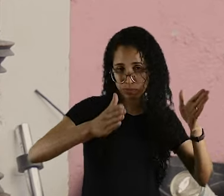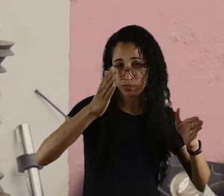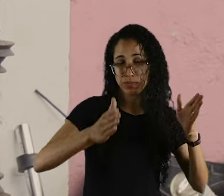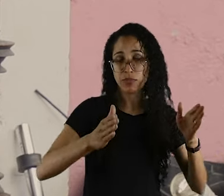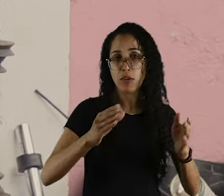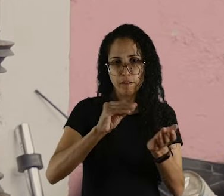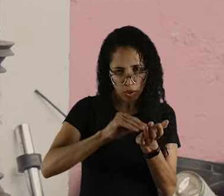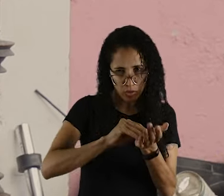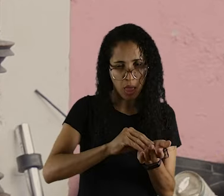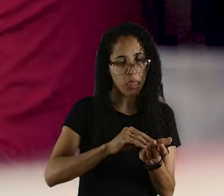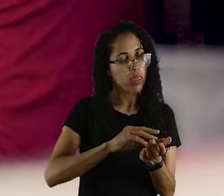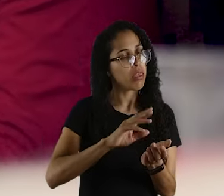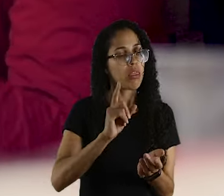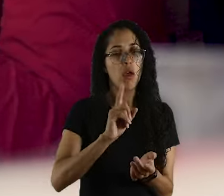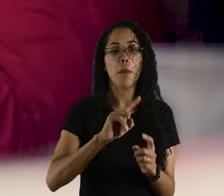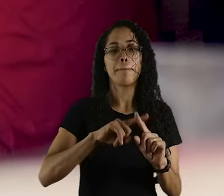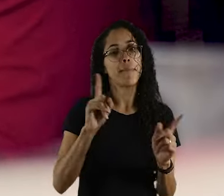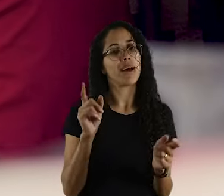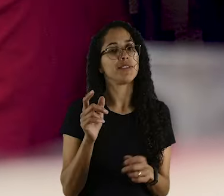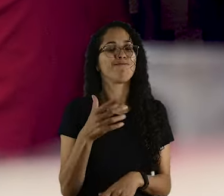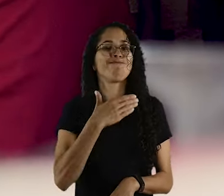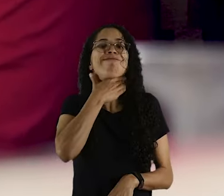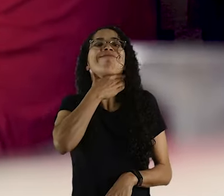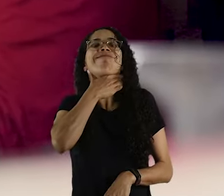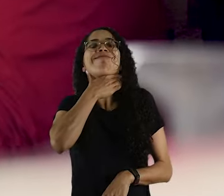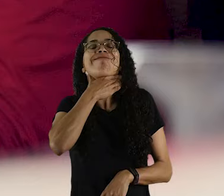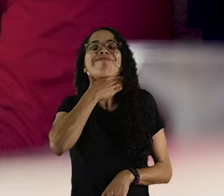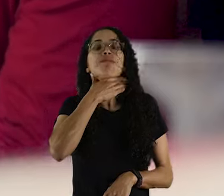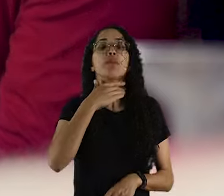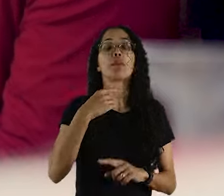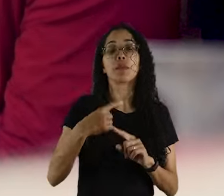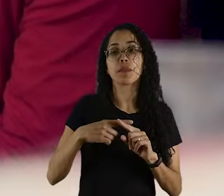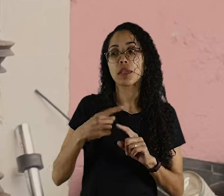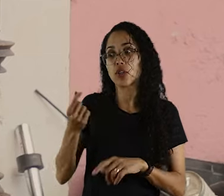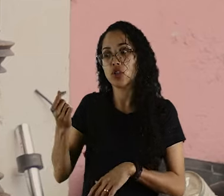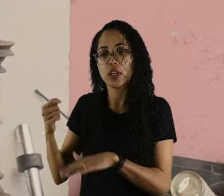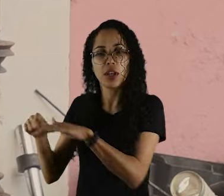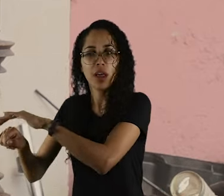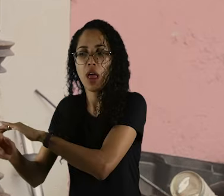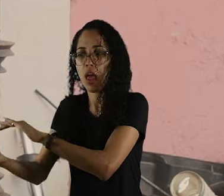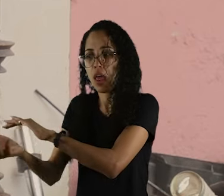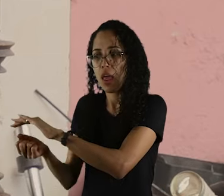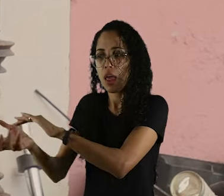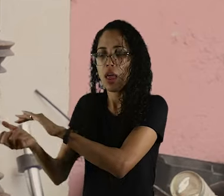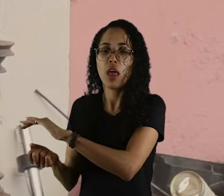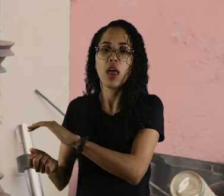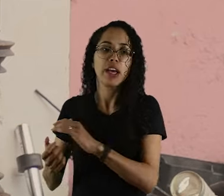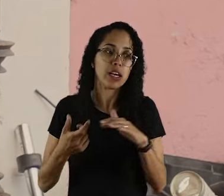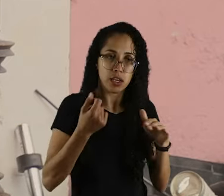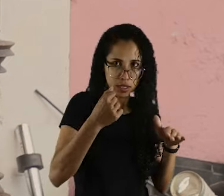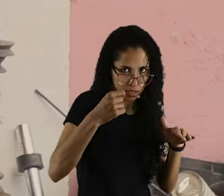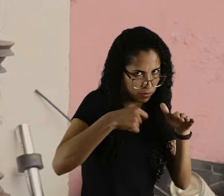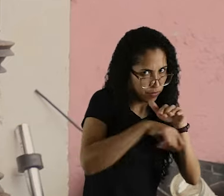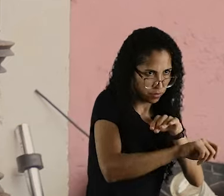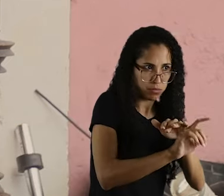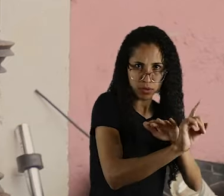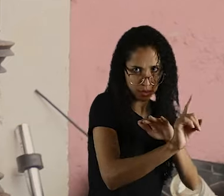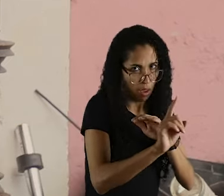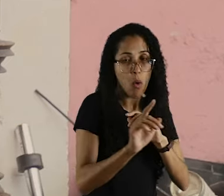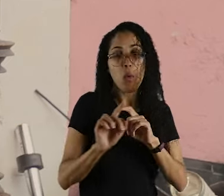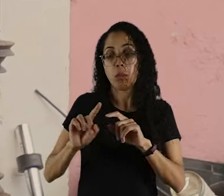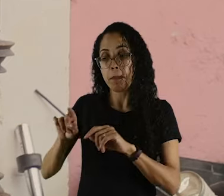mas chegou a ficar bem apertado. Eu entrava na reserva de emergência, né? Tirava o dinheiro da reserva de emergência, mas não mexia nos investimentos. Os investimentos ali eram fixos